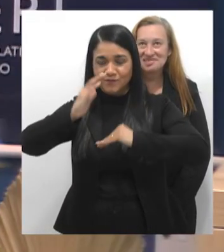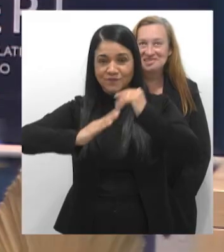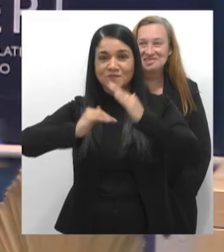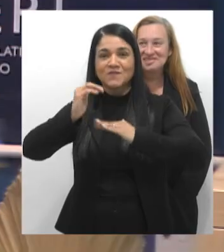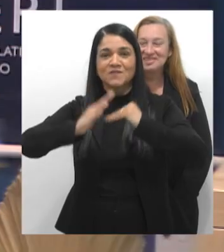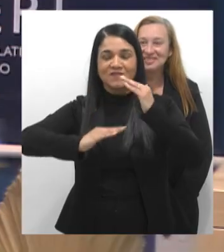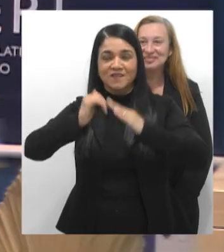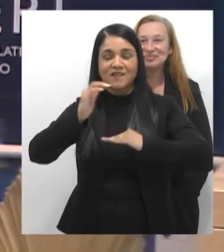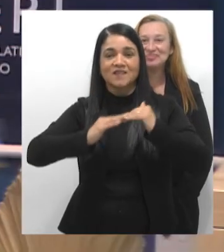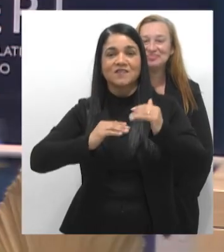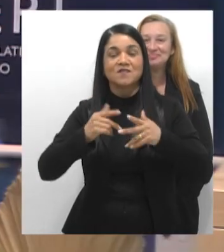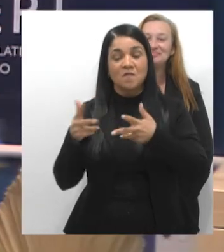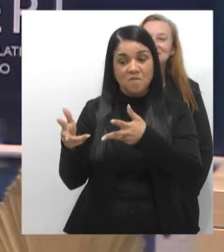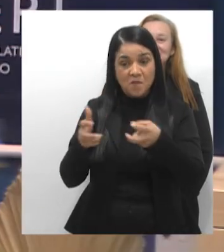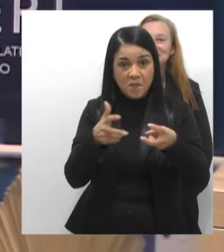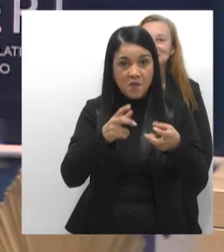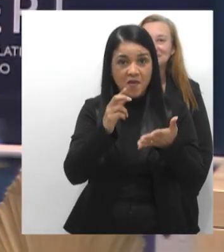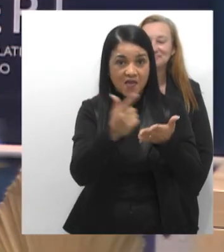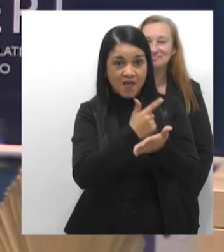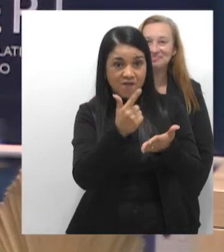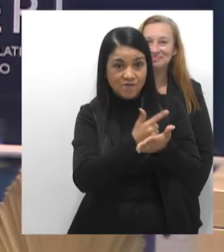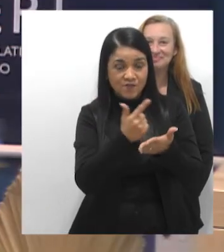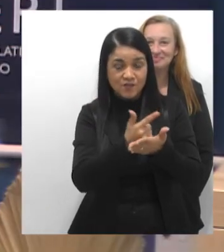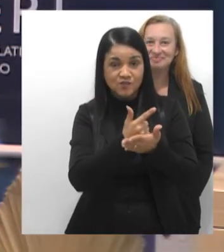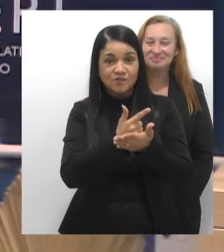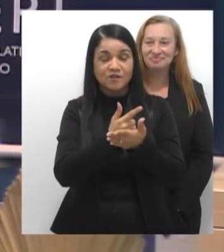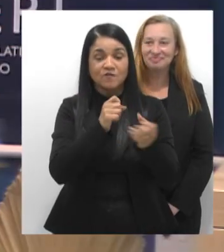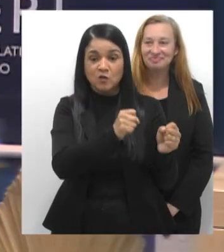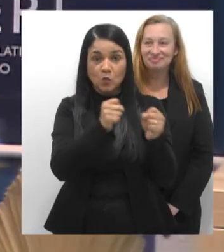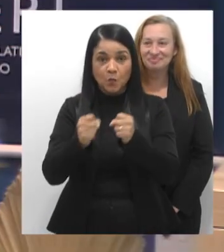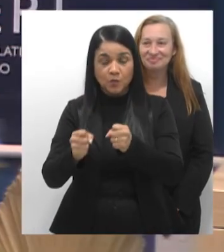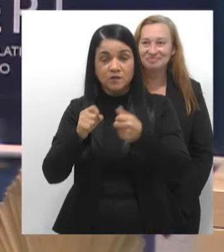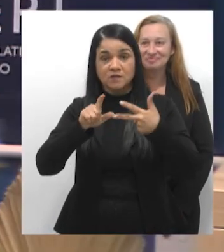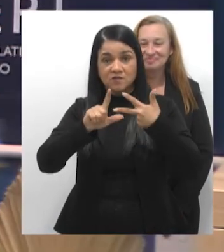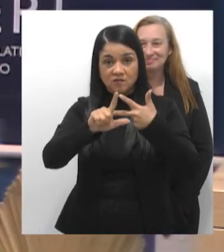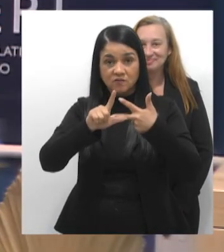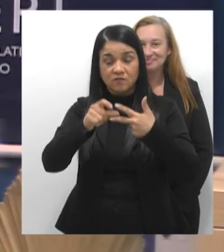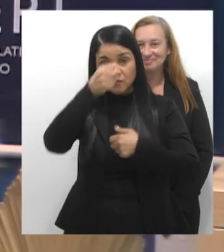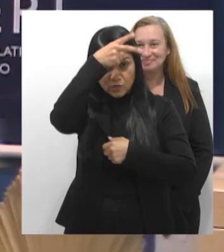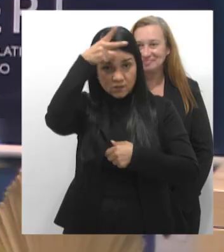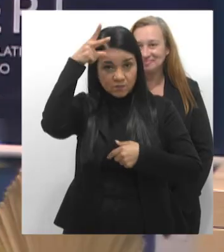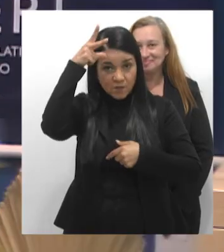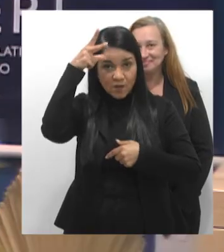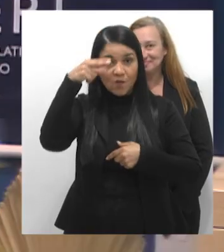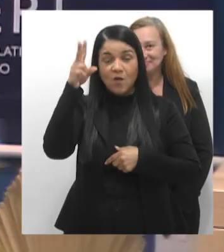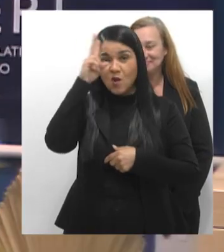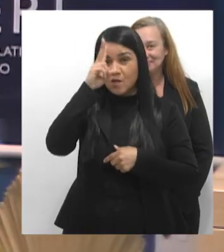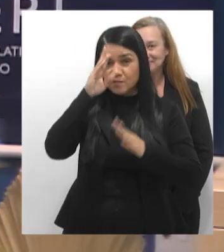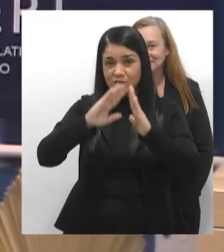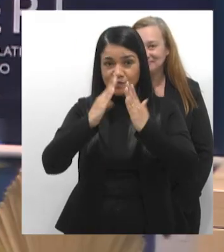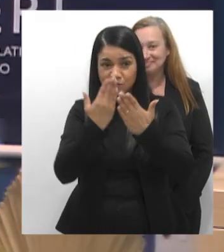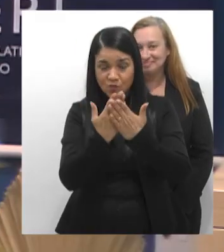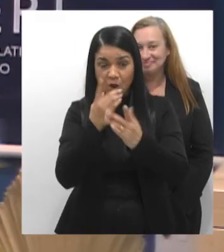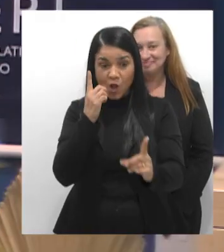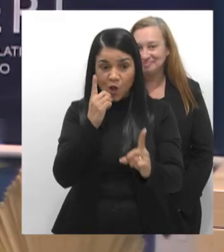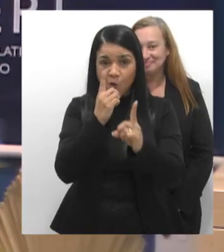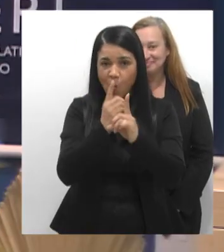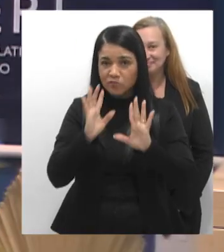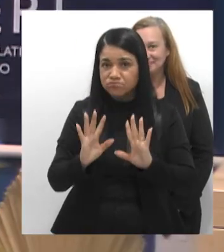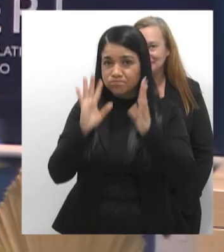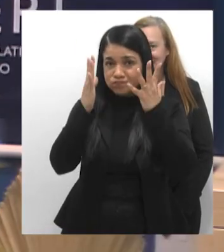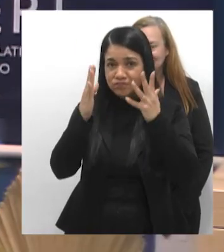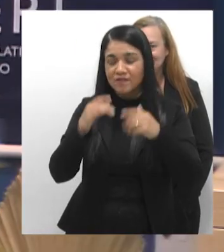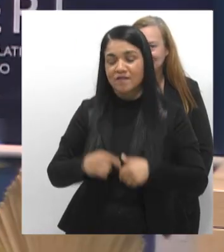vi aqui a revista falando do Poder Legislativo Municipal. Eu me lembro que a escola fez um encontro em